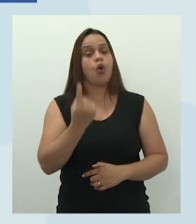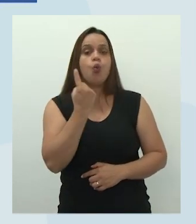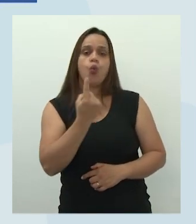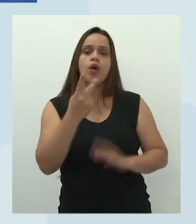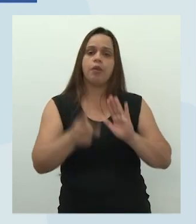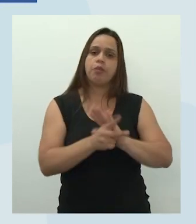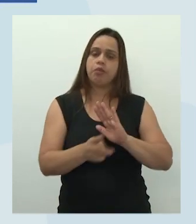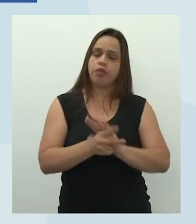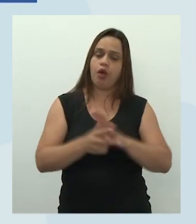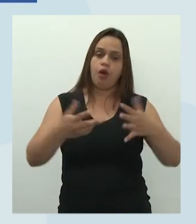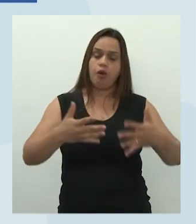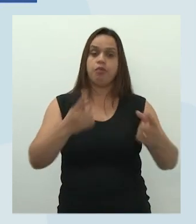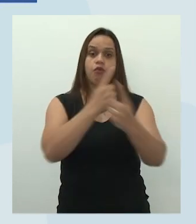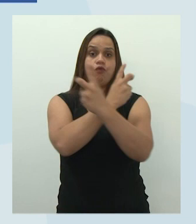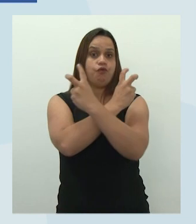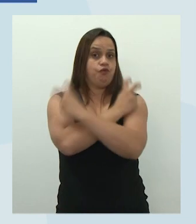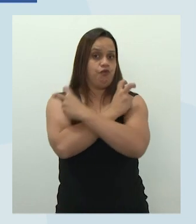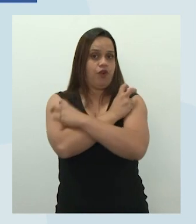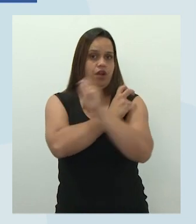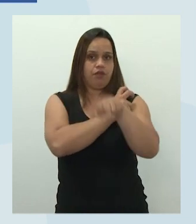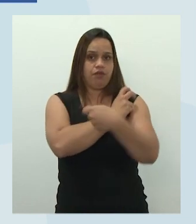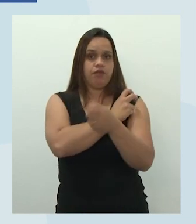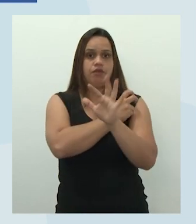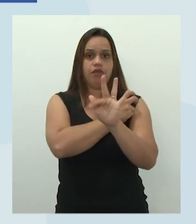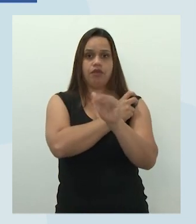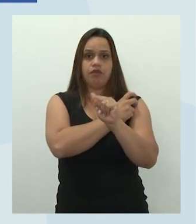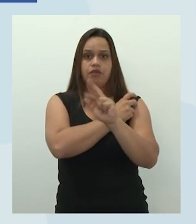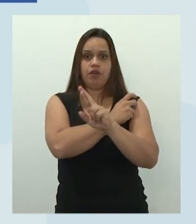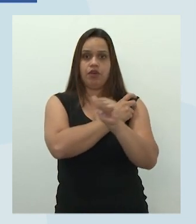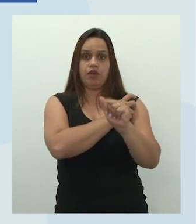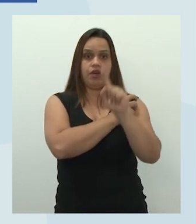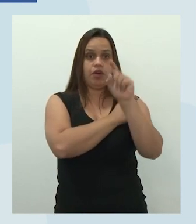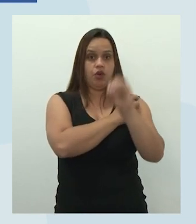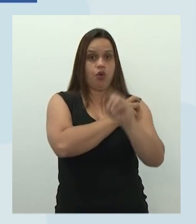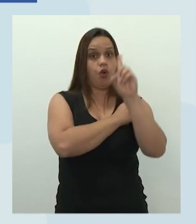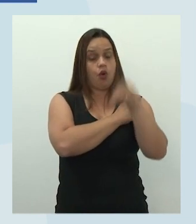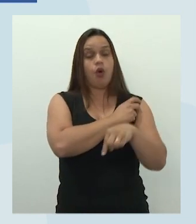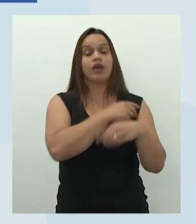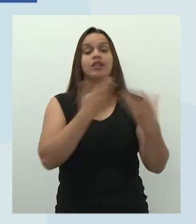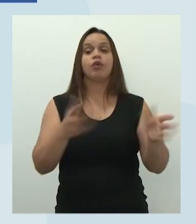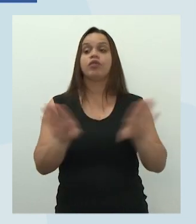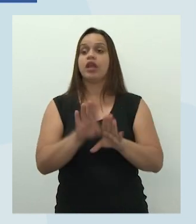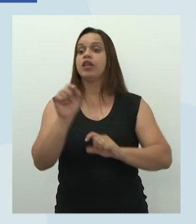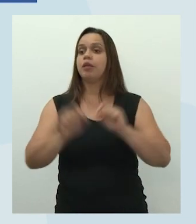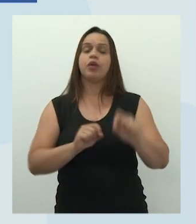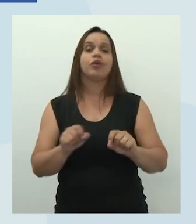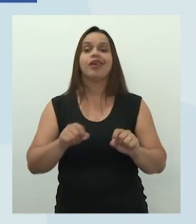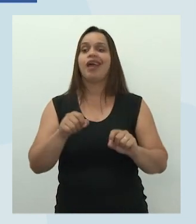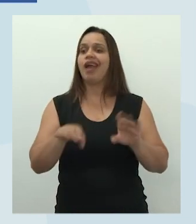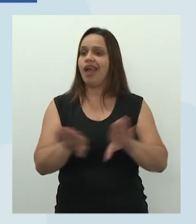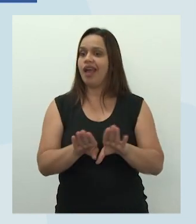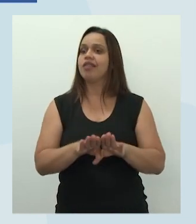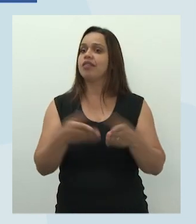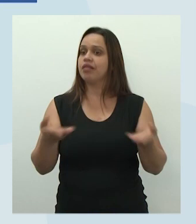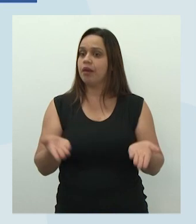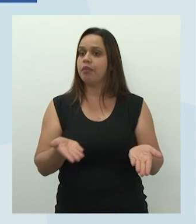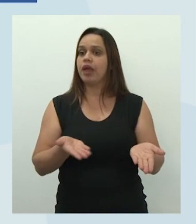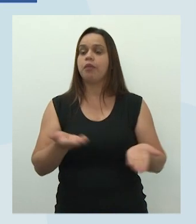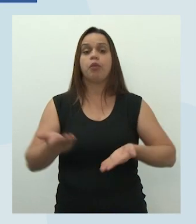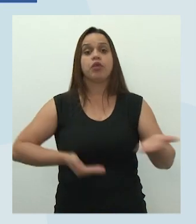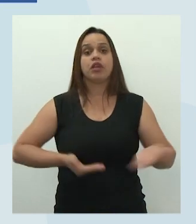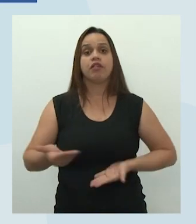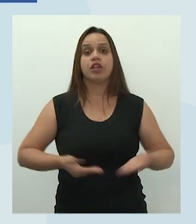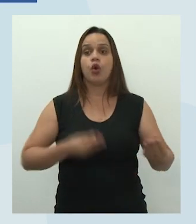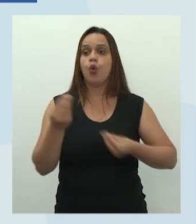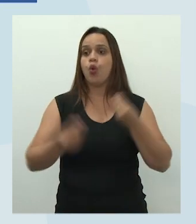Aqui, nós também temos uma relação teocrática, né? O faraó era reconhecido pelos egípcios como uma